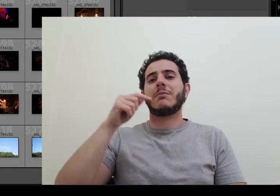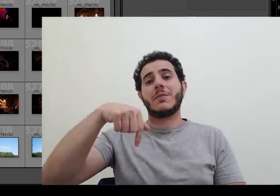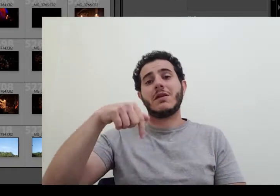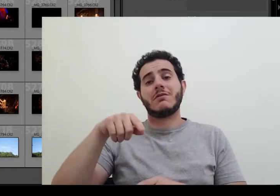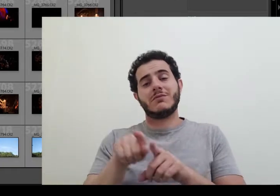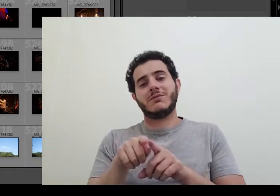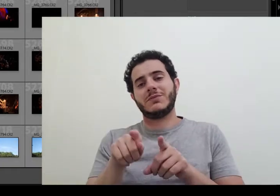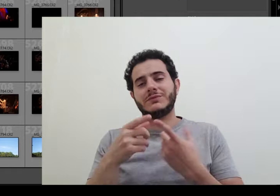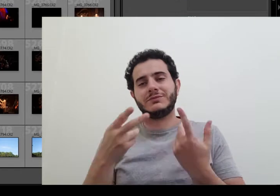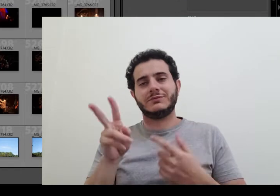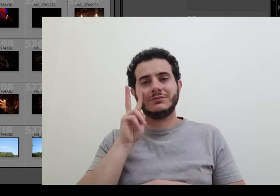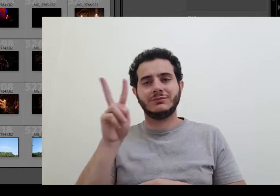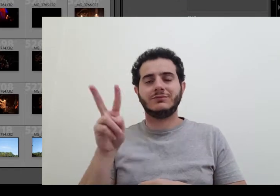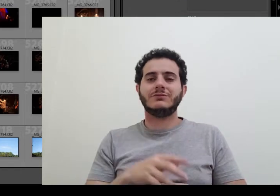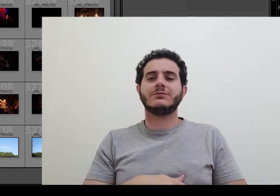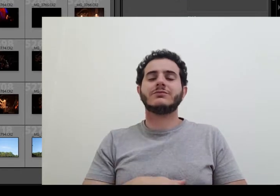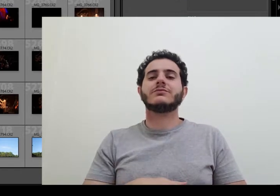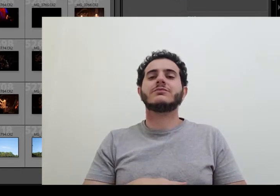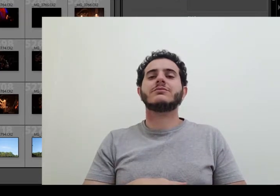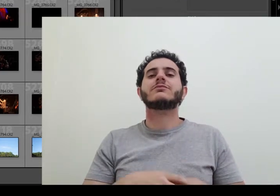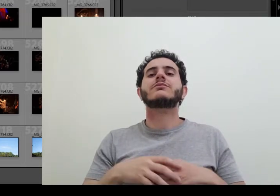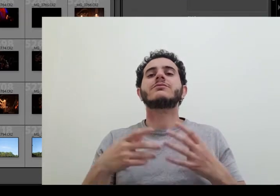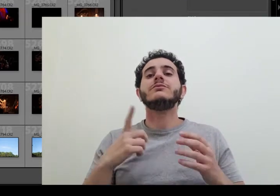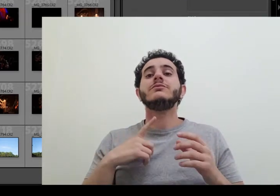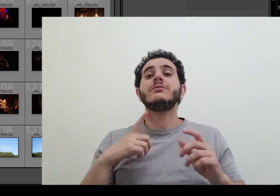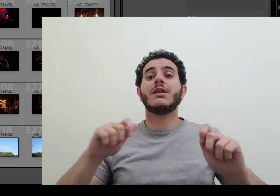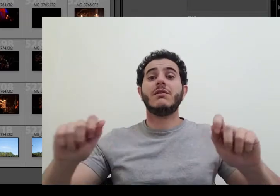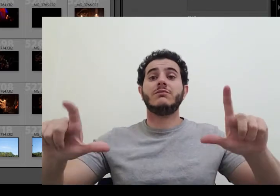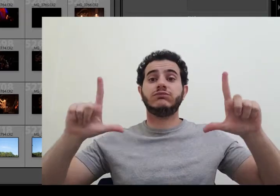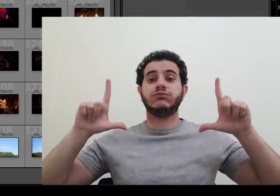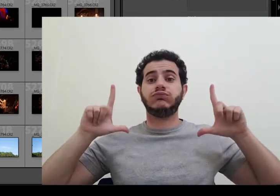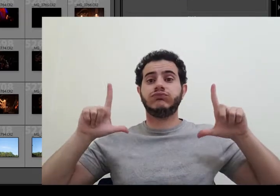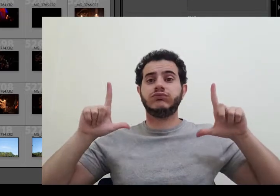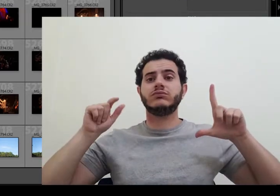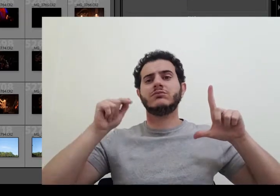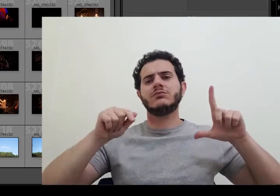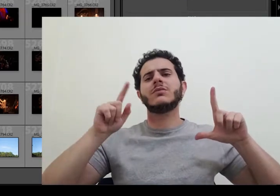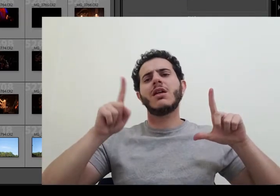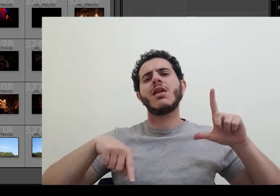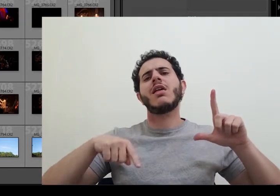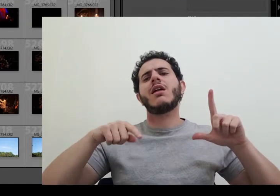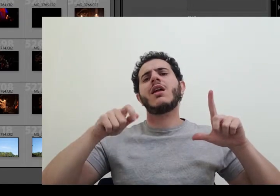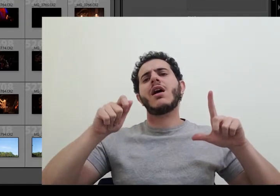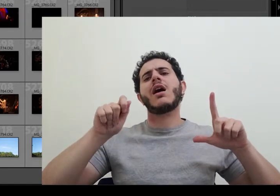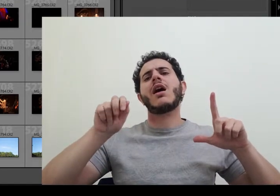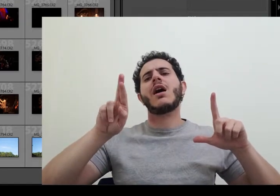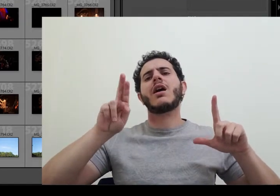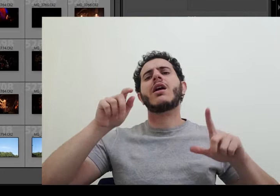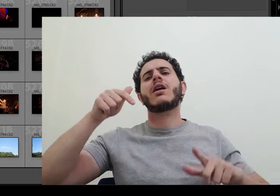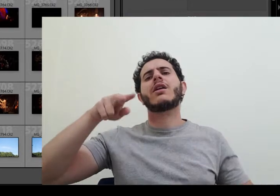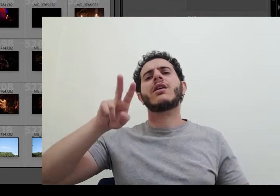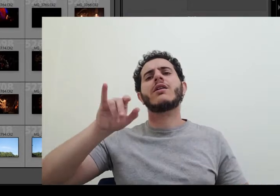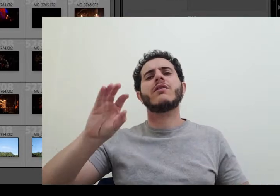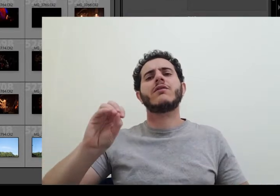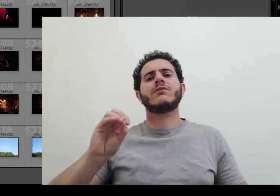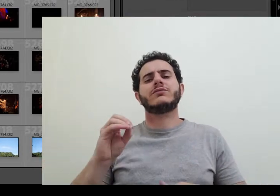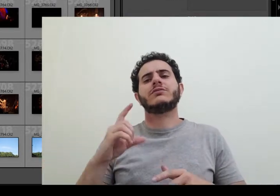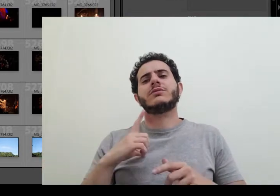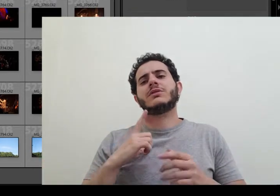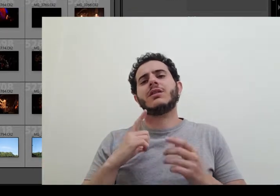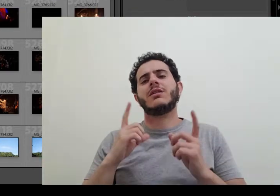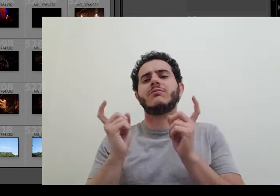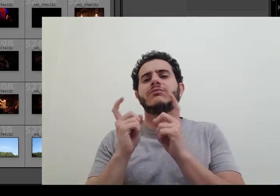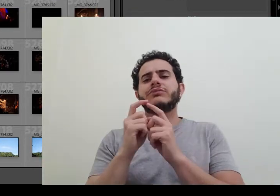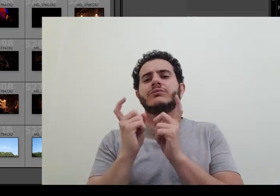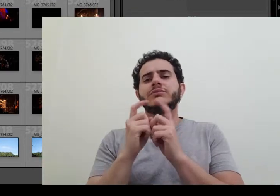direita e a área central aqui do Lightroom. Isso é um arquivo do Lightroom, é o catálogo. E o Lightroom só